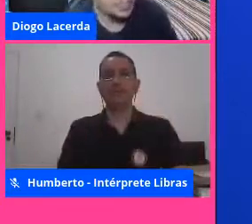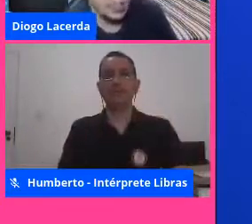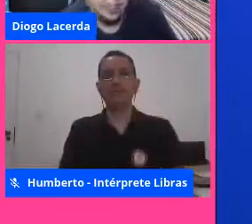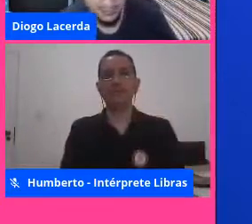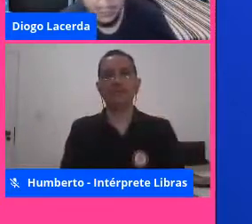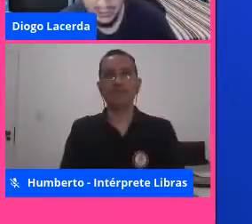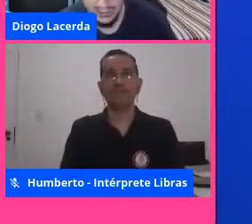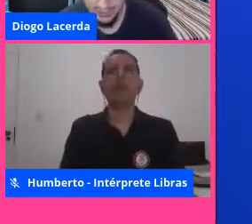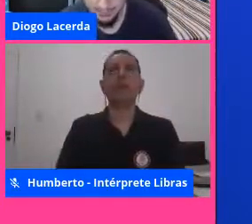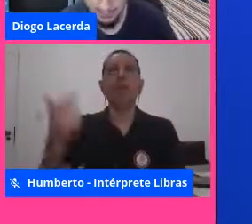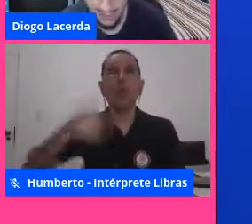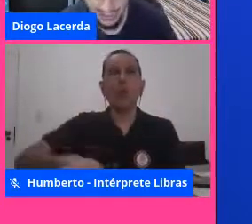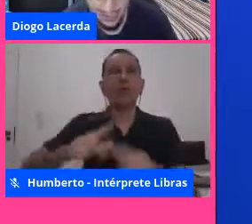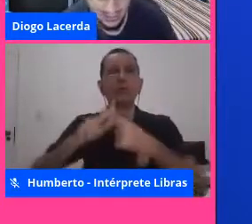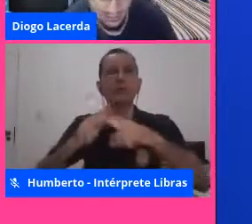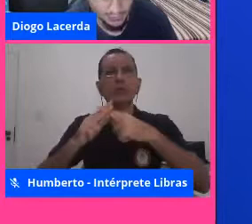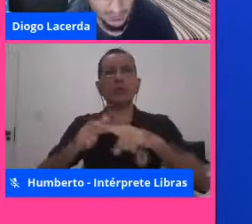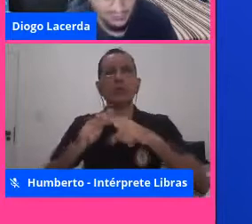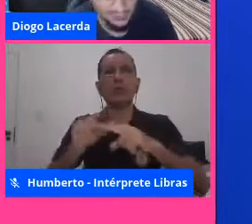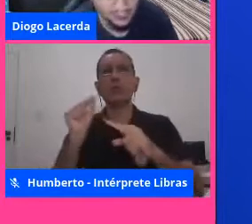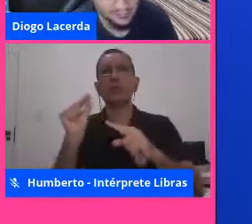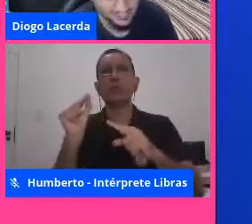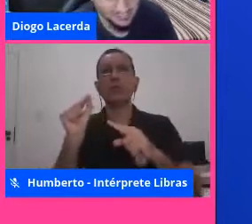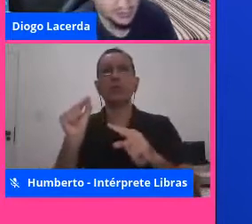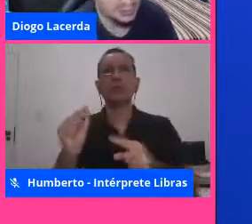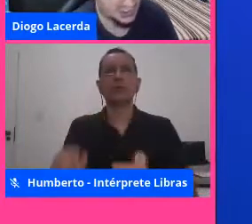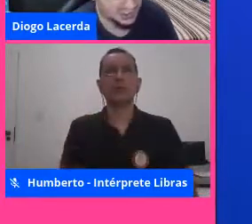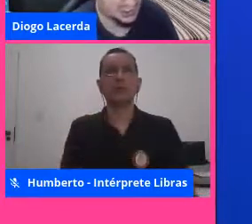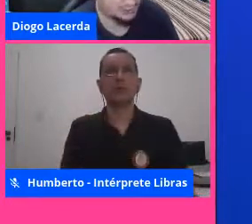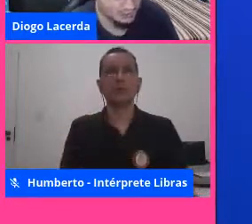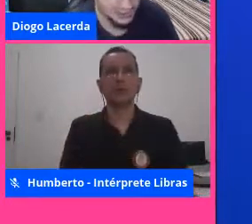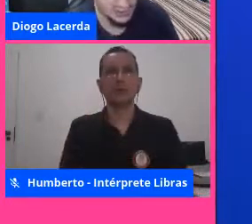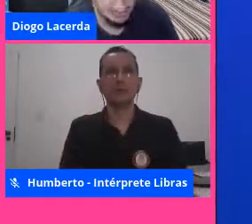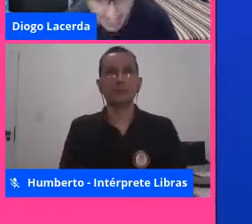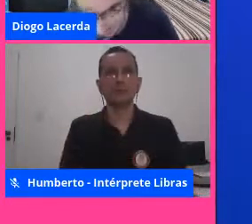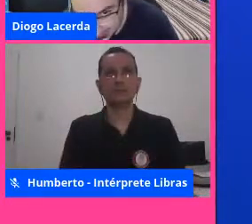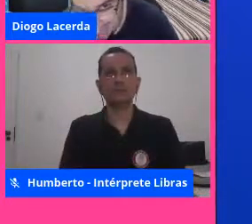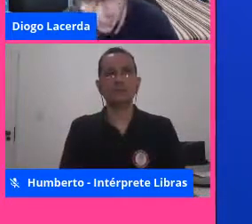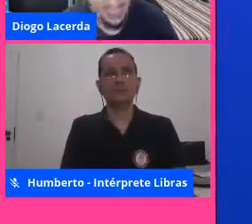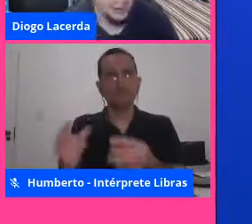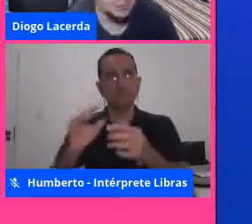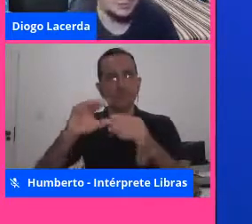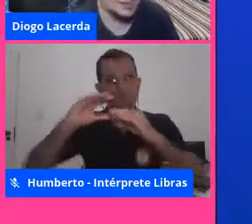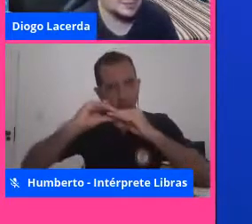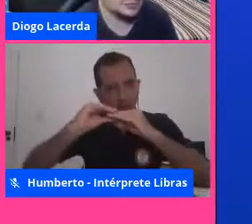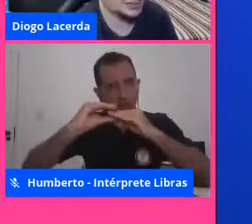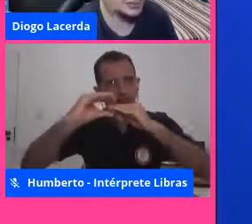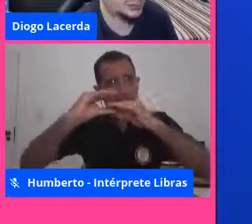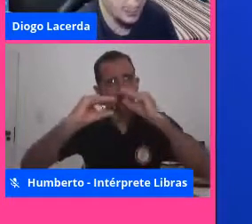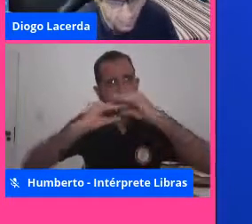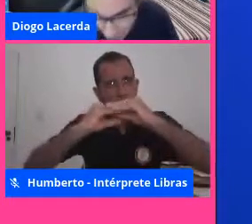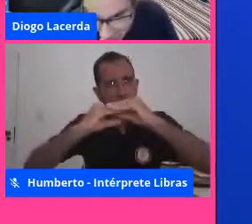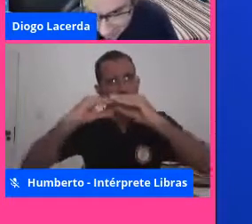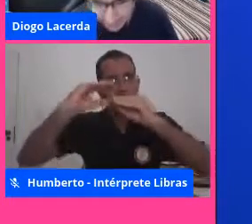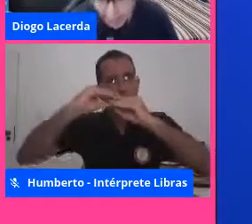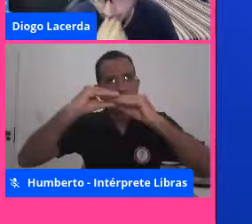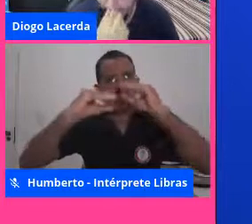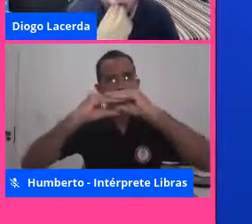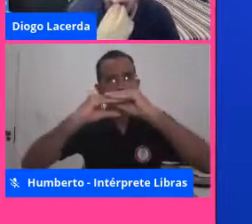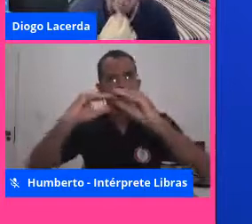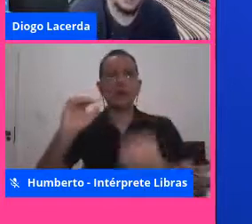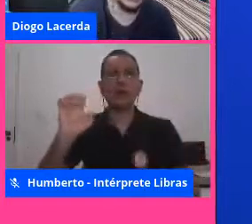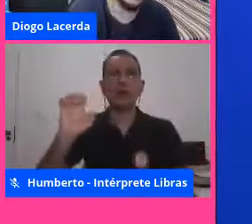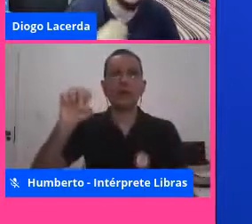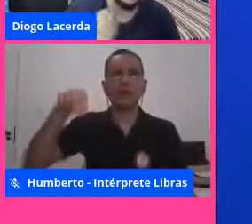Outra configuração outra configuração importante, além de altura de camada, é a configuração do enfio. O que é